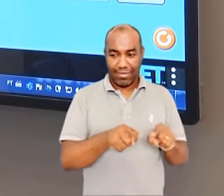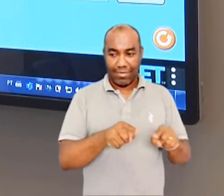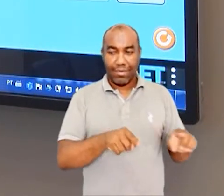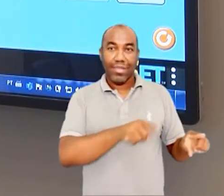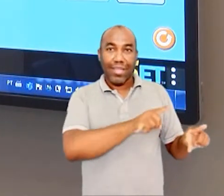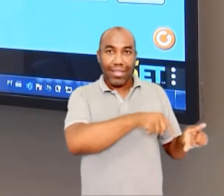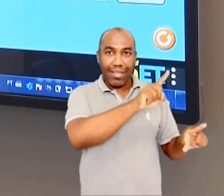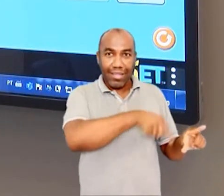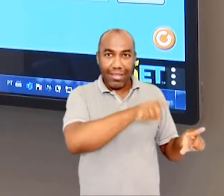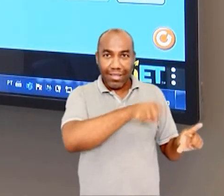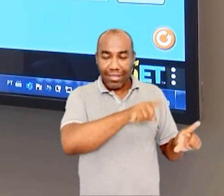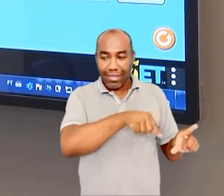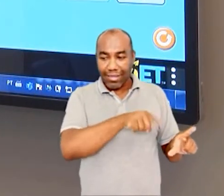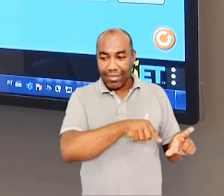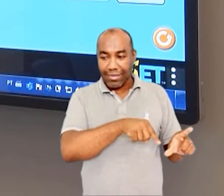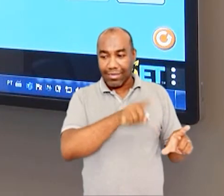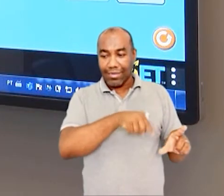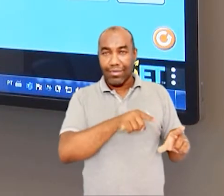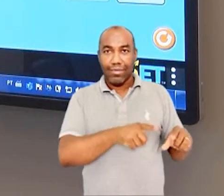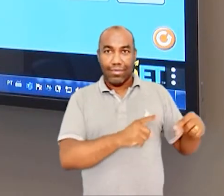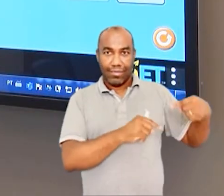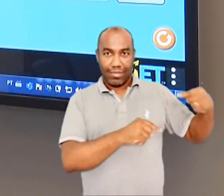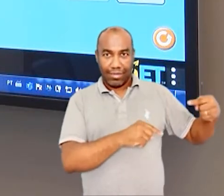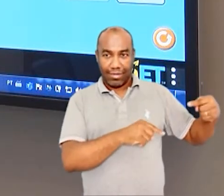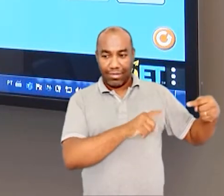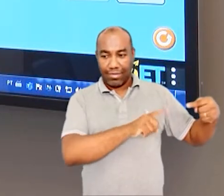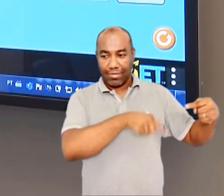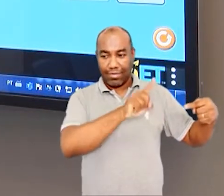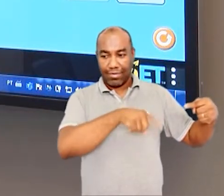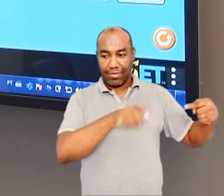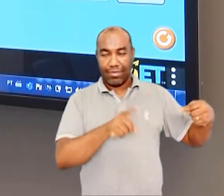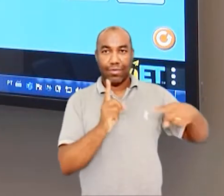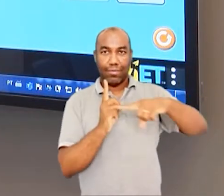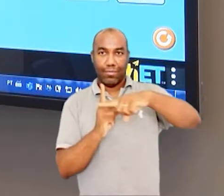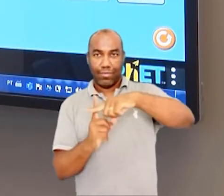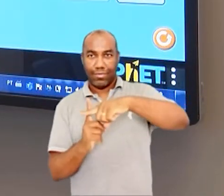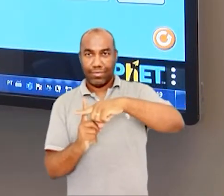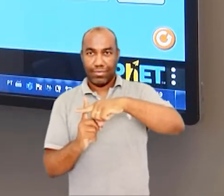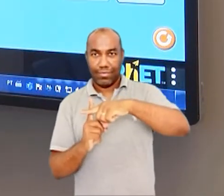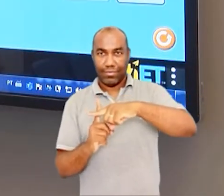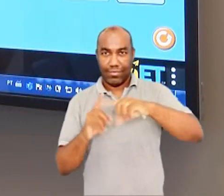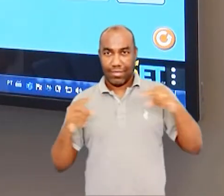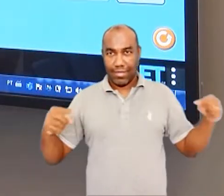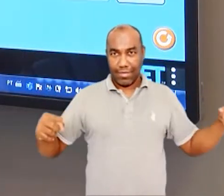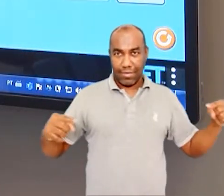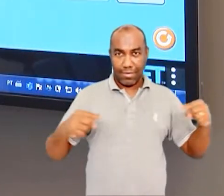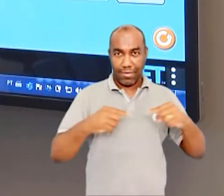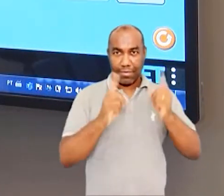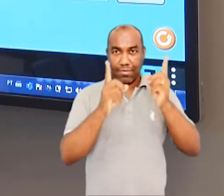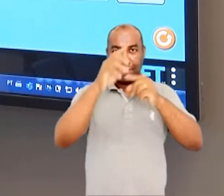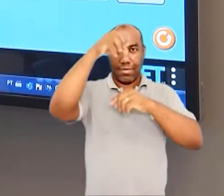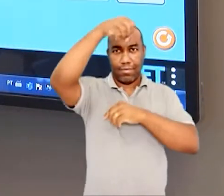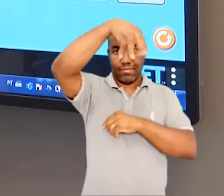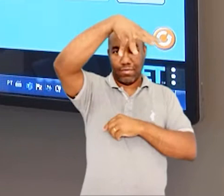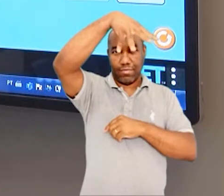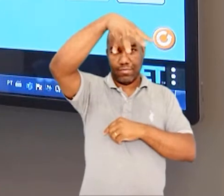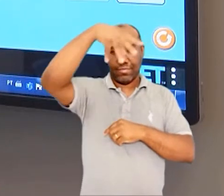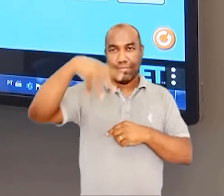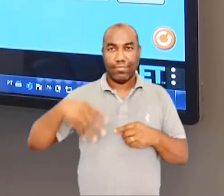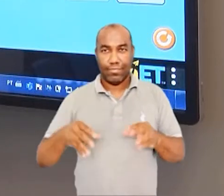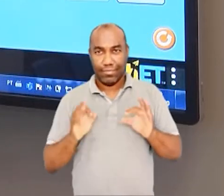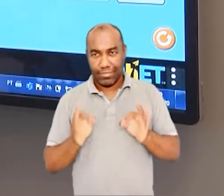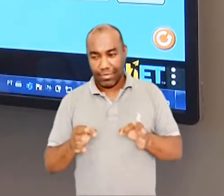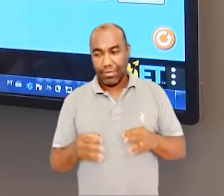o sentido é do polo negativo para o polo positivo, ok? Então, na corrente